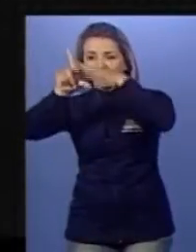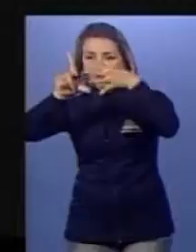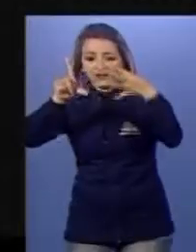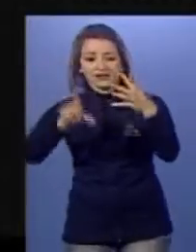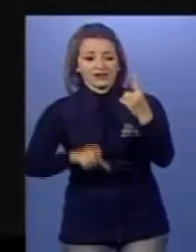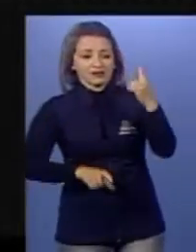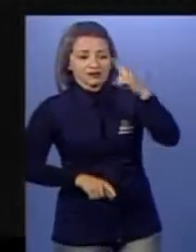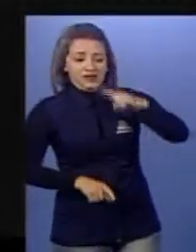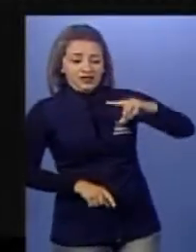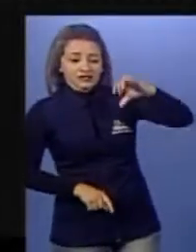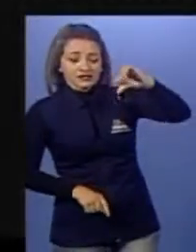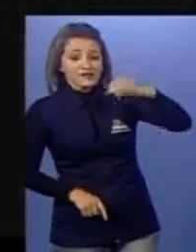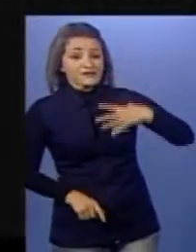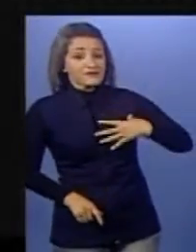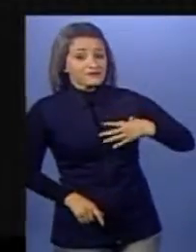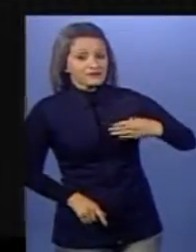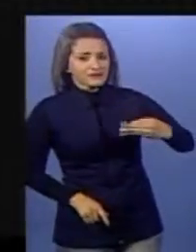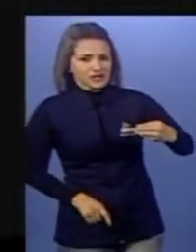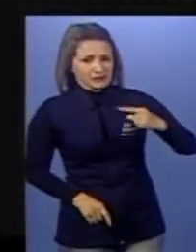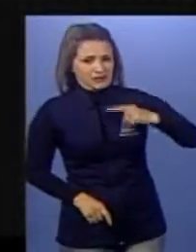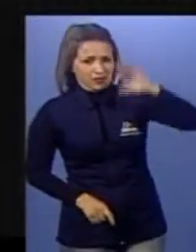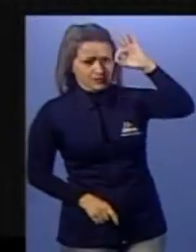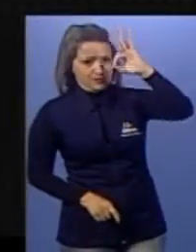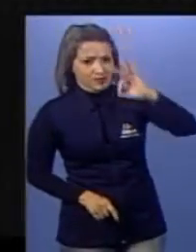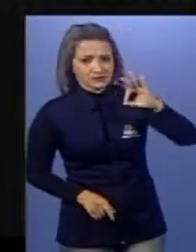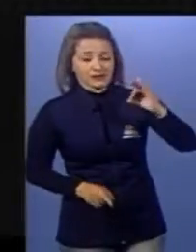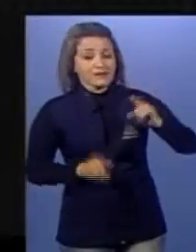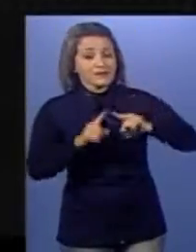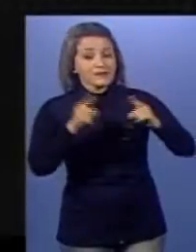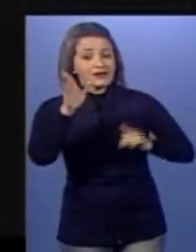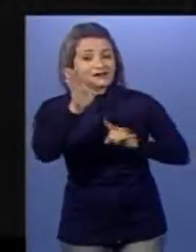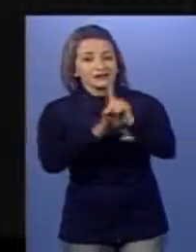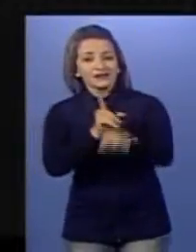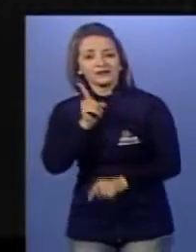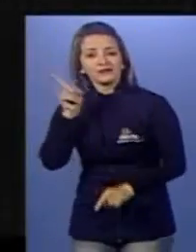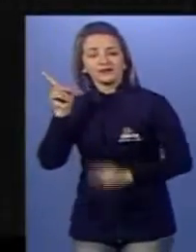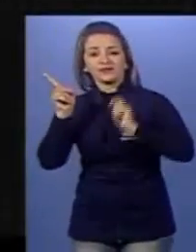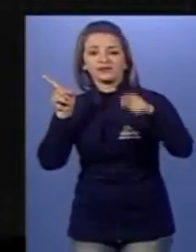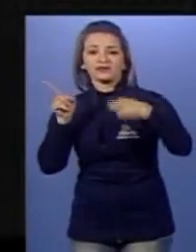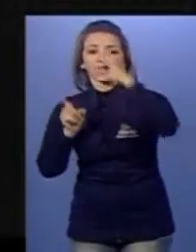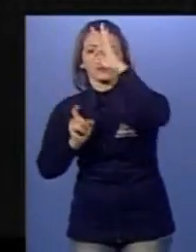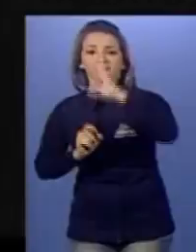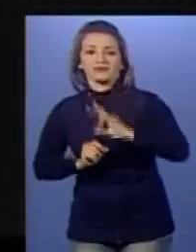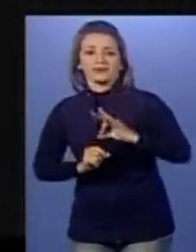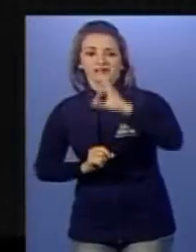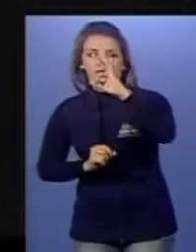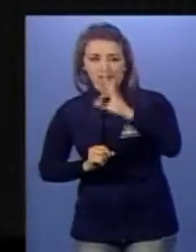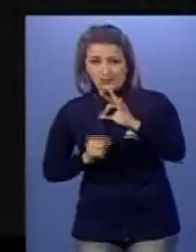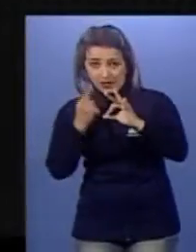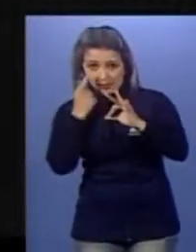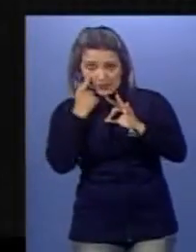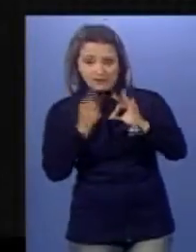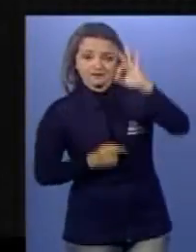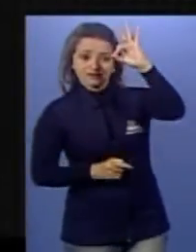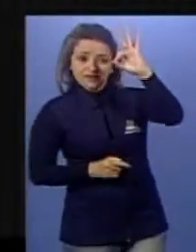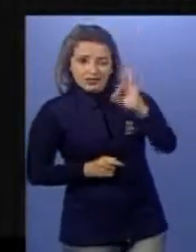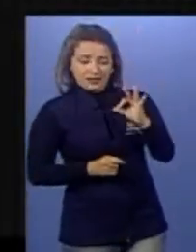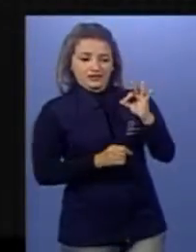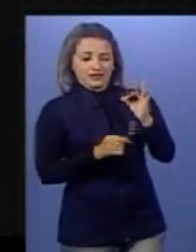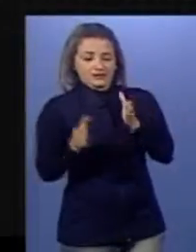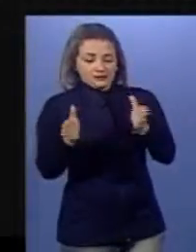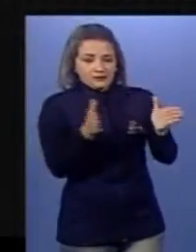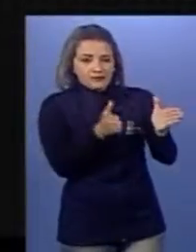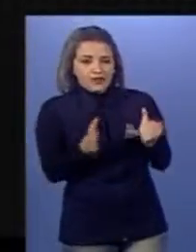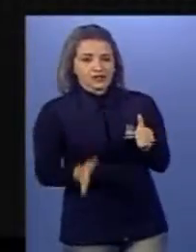por cento ao relativo à taxa de fecundidade no período de 2000 para 2010 se repita